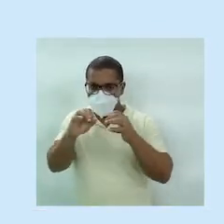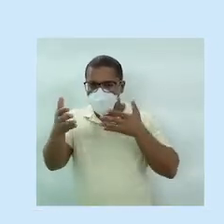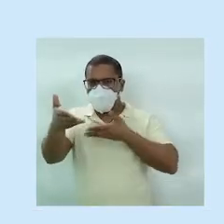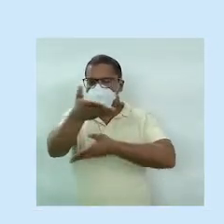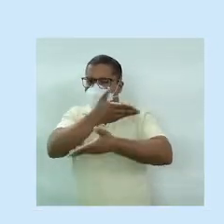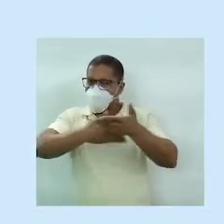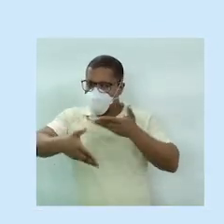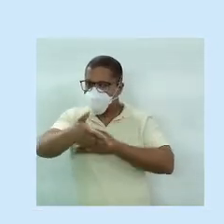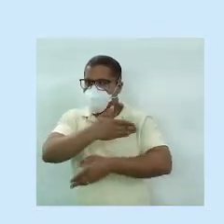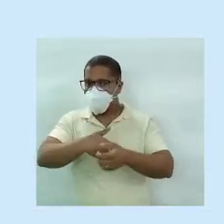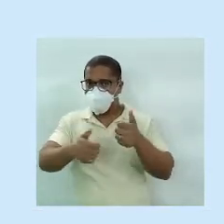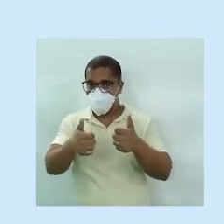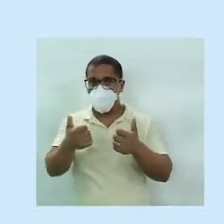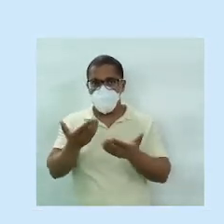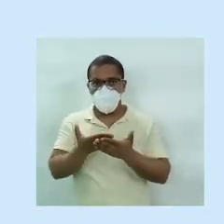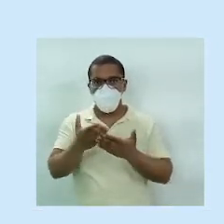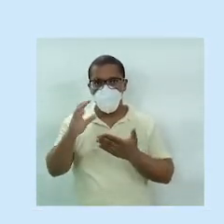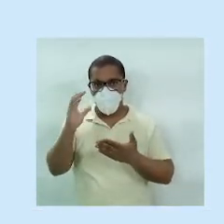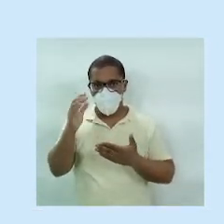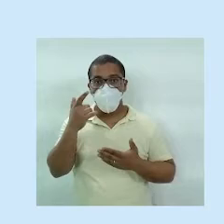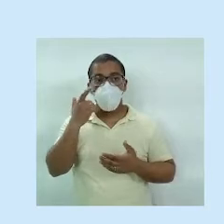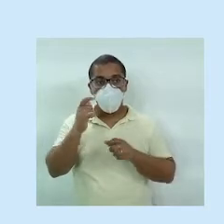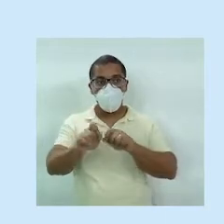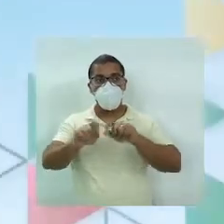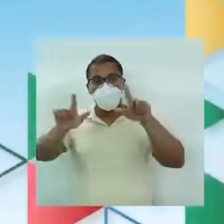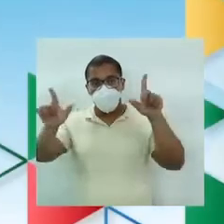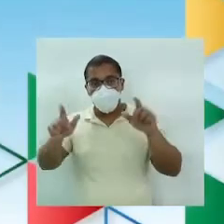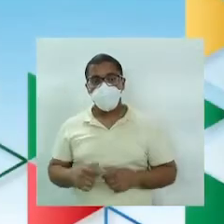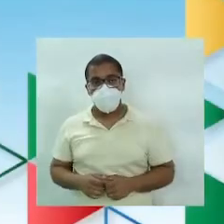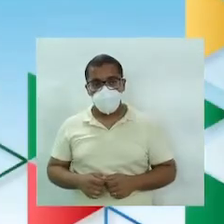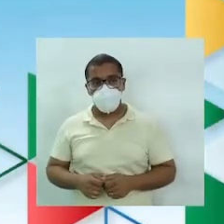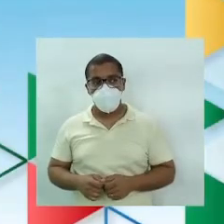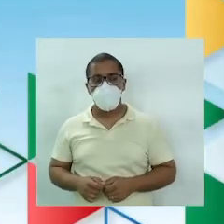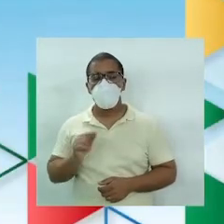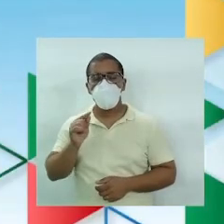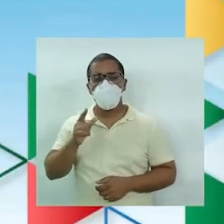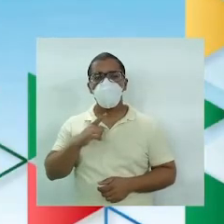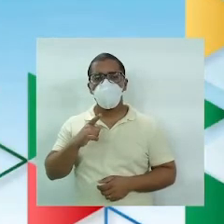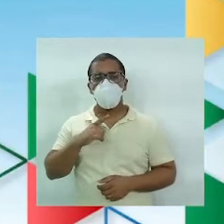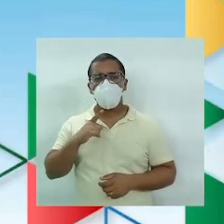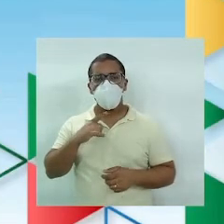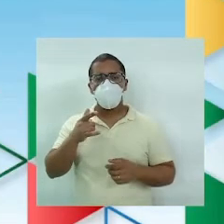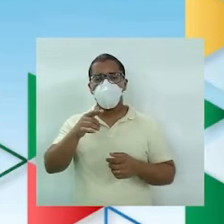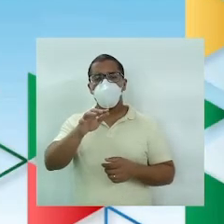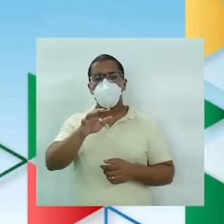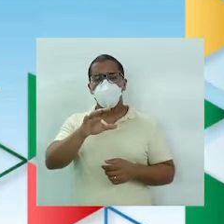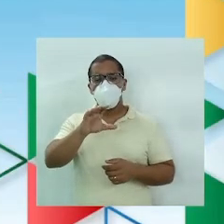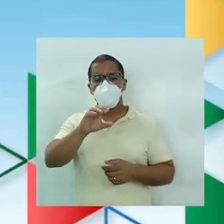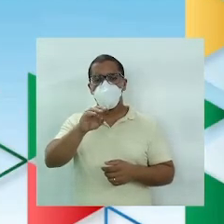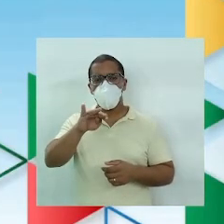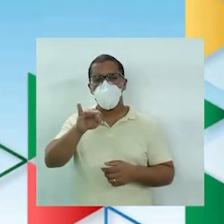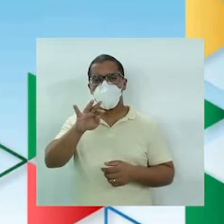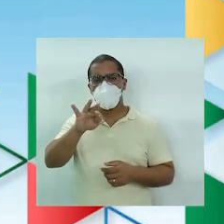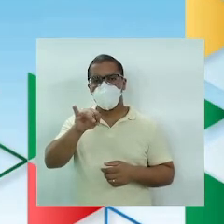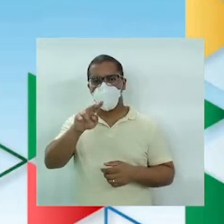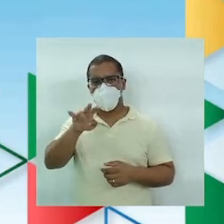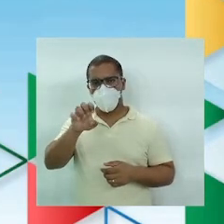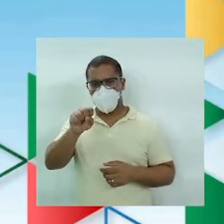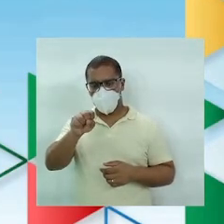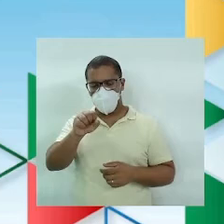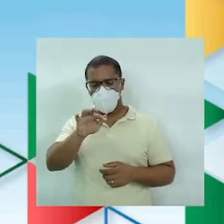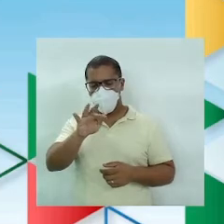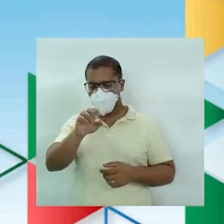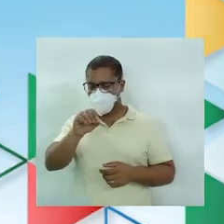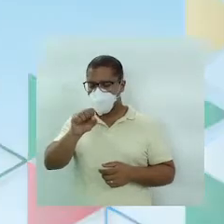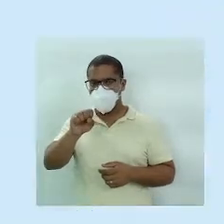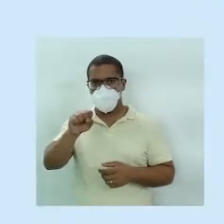de ciências, tá certo? Como há na tela, vamos estudar a queima de combustíveis fósseis e o efeito estufa. Mas antes